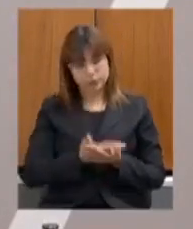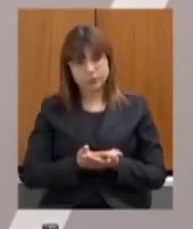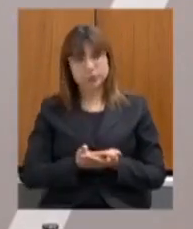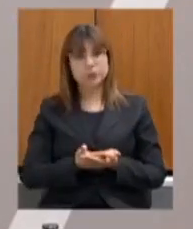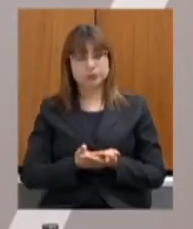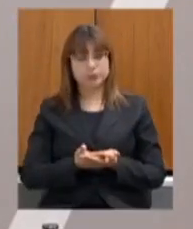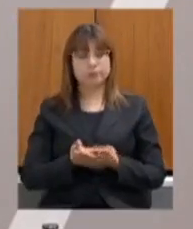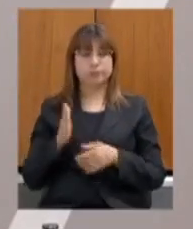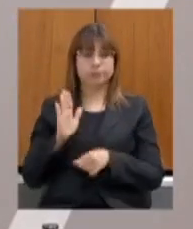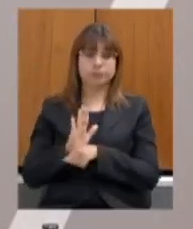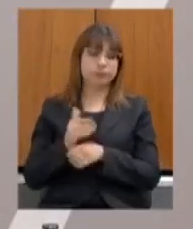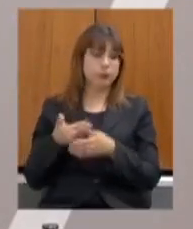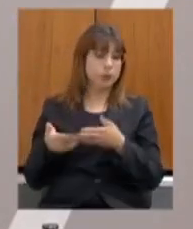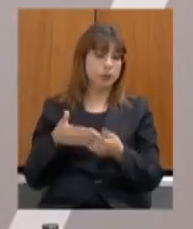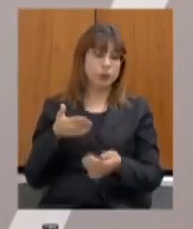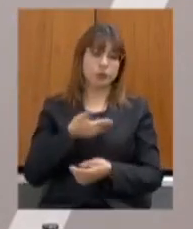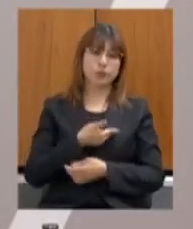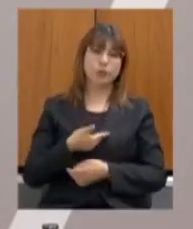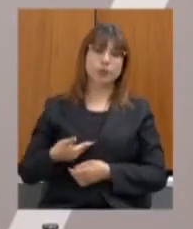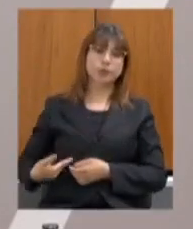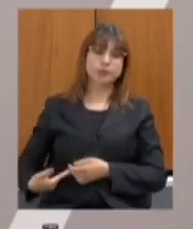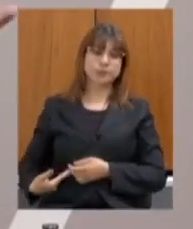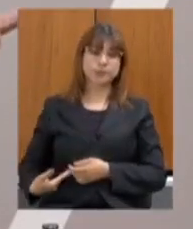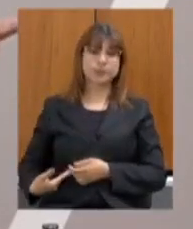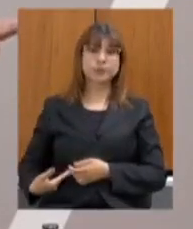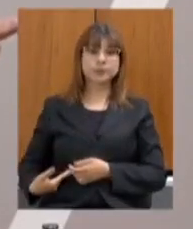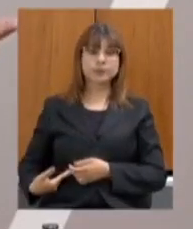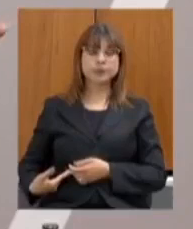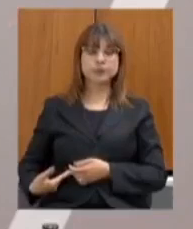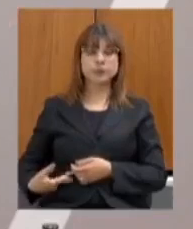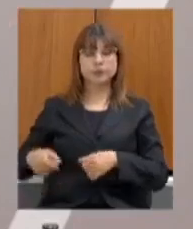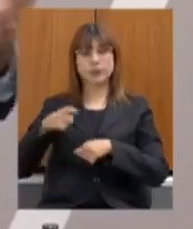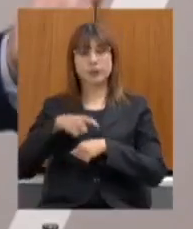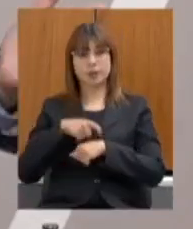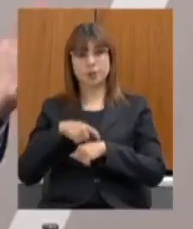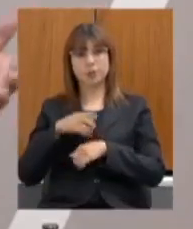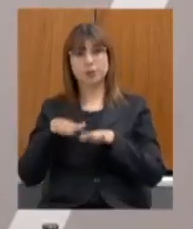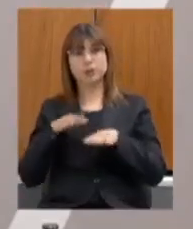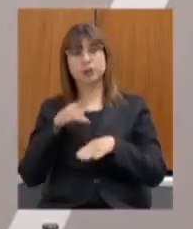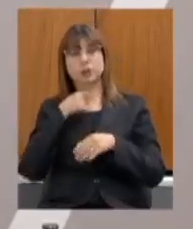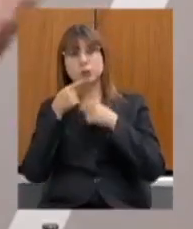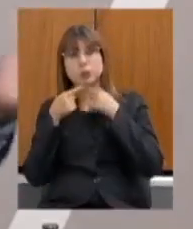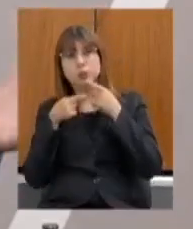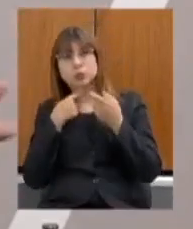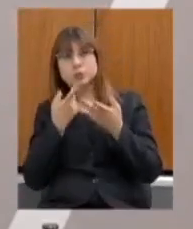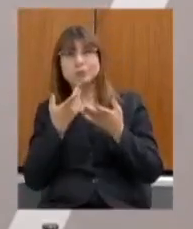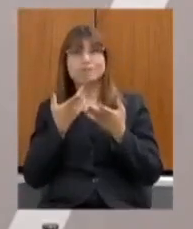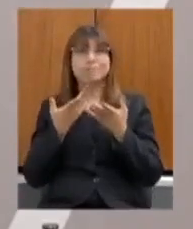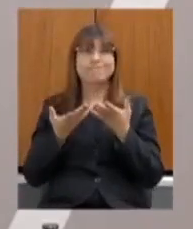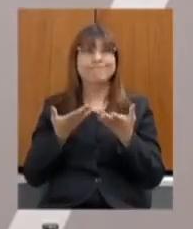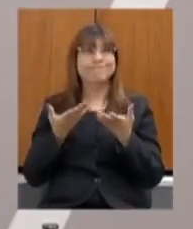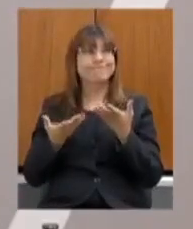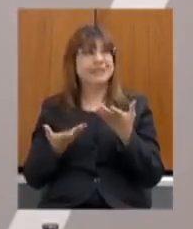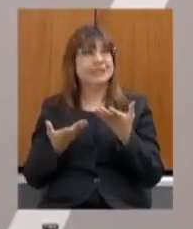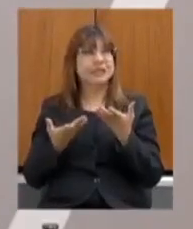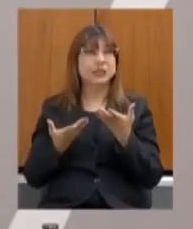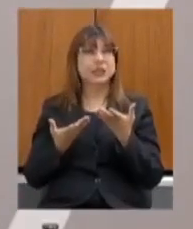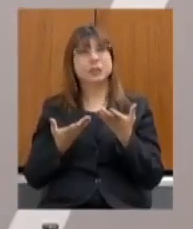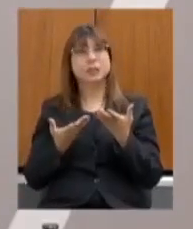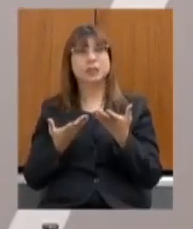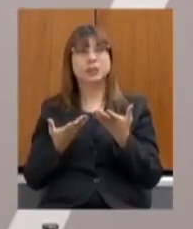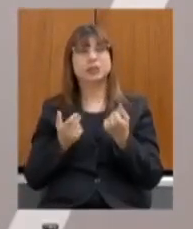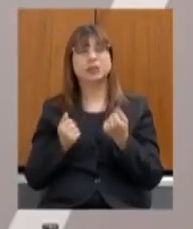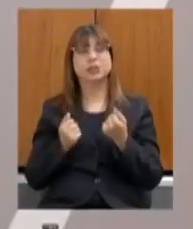para qualquer governo, em momento de dúvida, em momento de incertezas. Então,